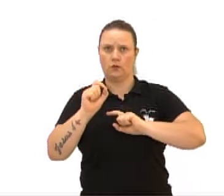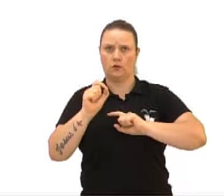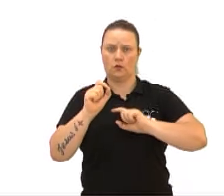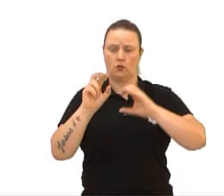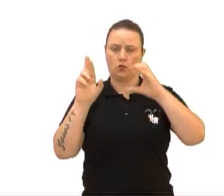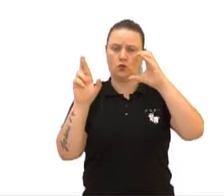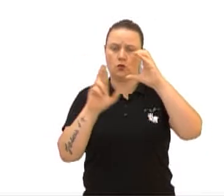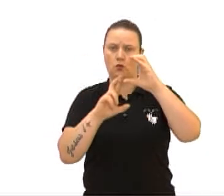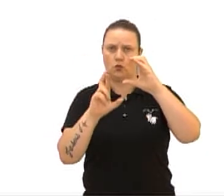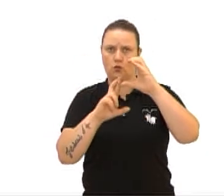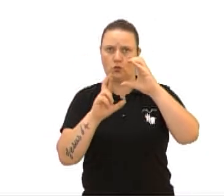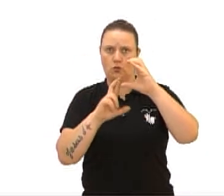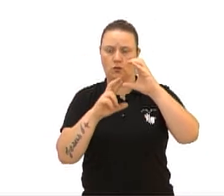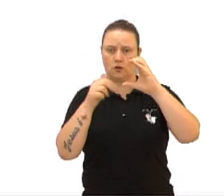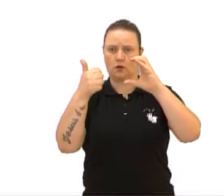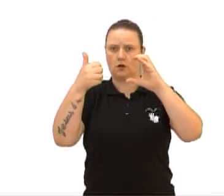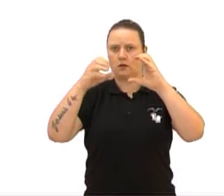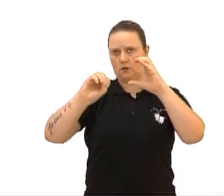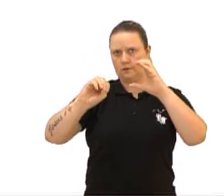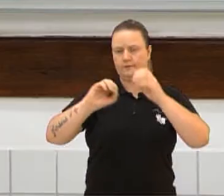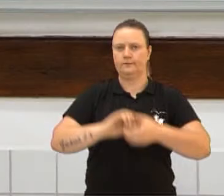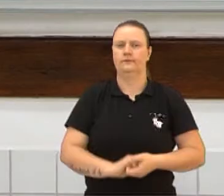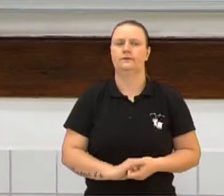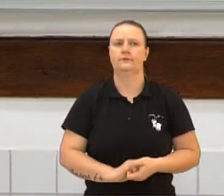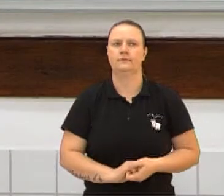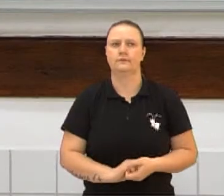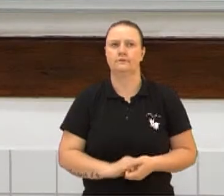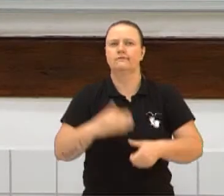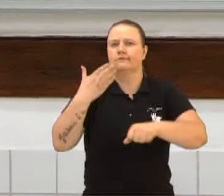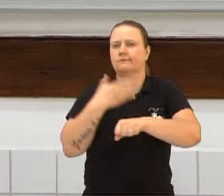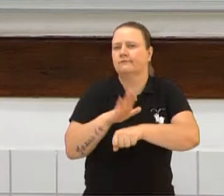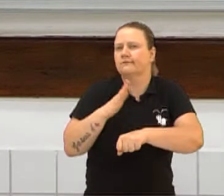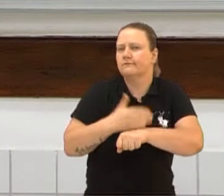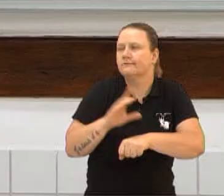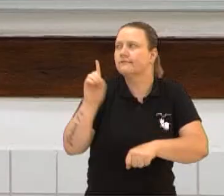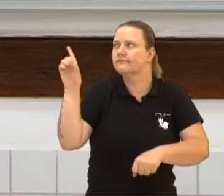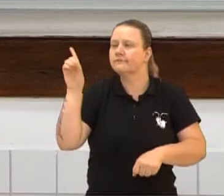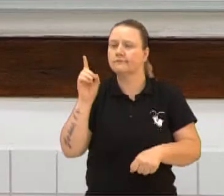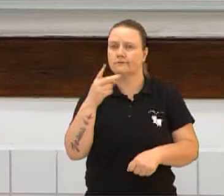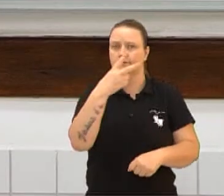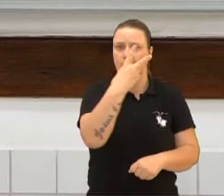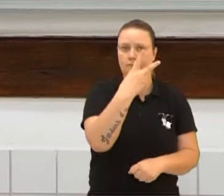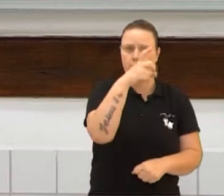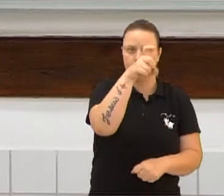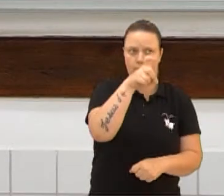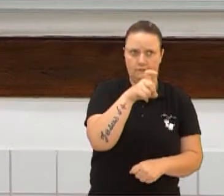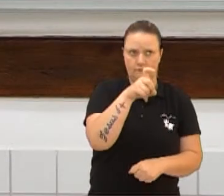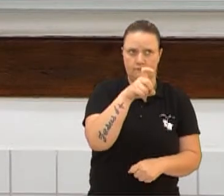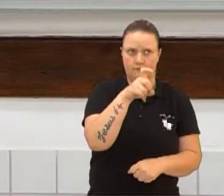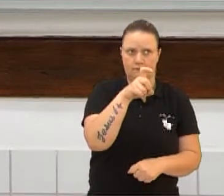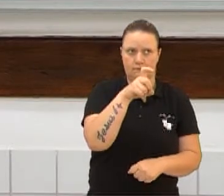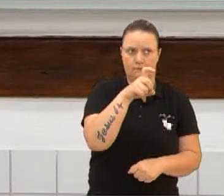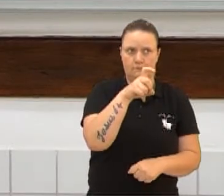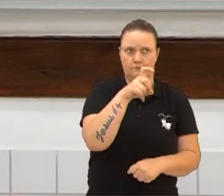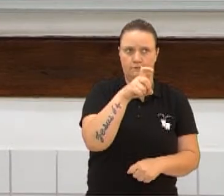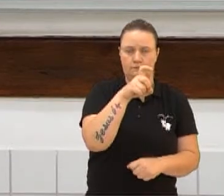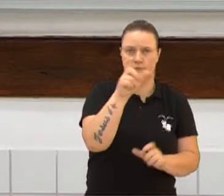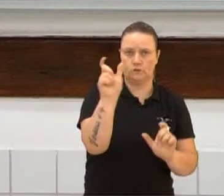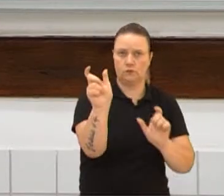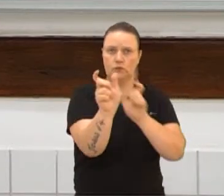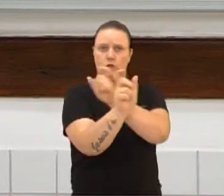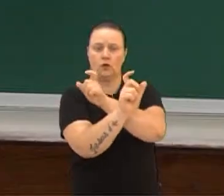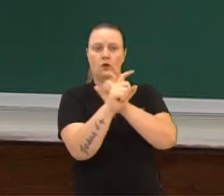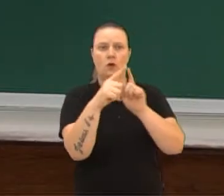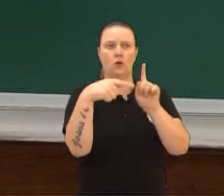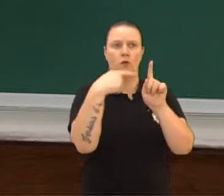Então, o meu raio é 10. Aí, eu vou resolver tranquilamente, ó. 2x, né? Vou tirar esse 5 para o lado de lá,